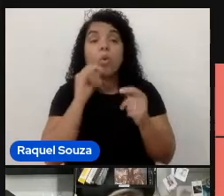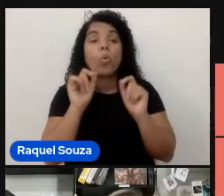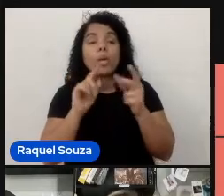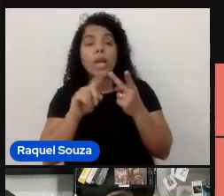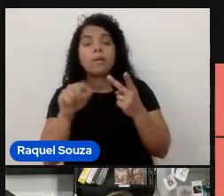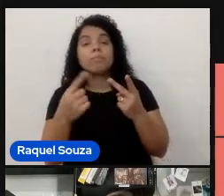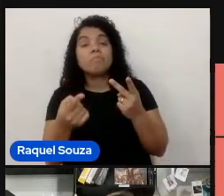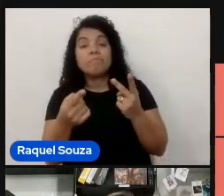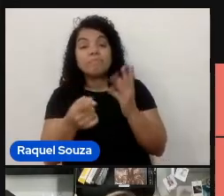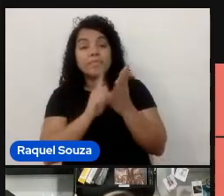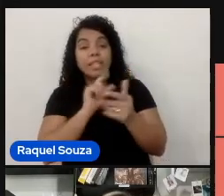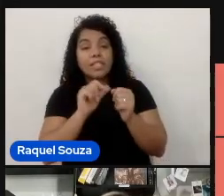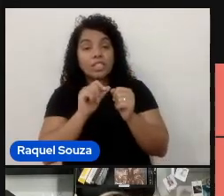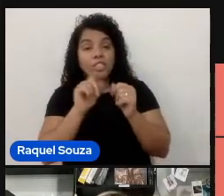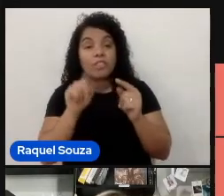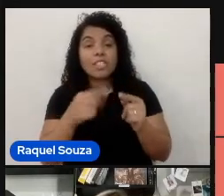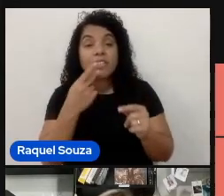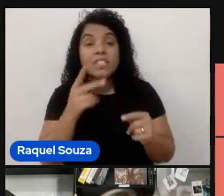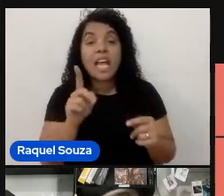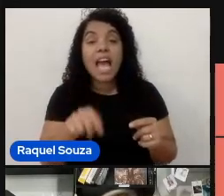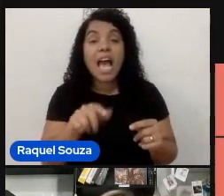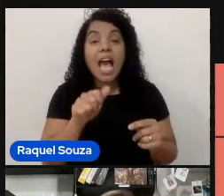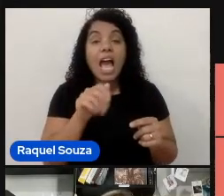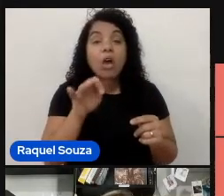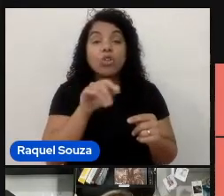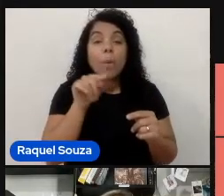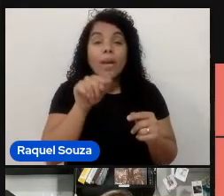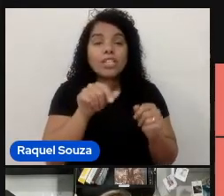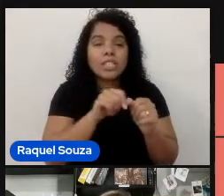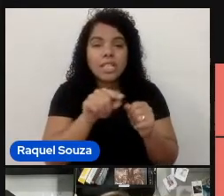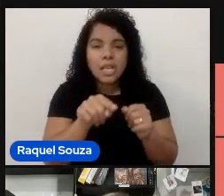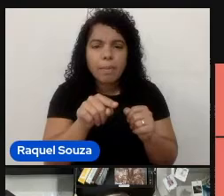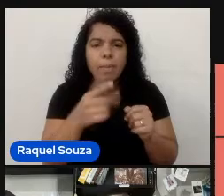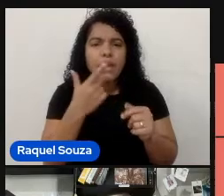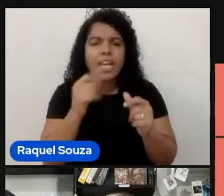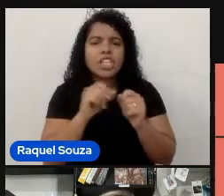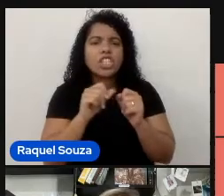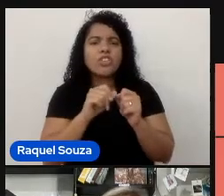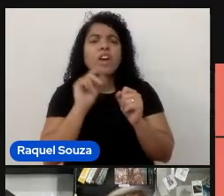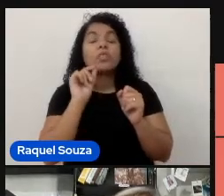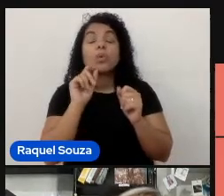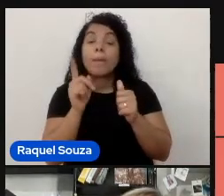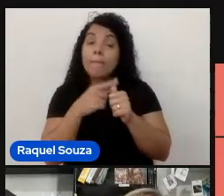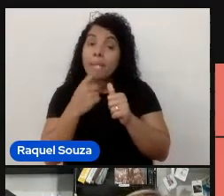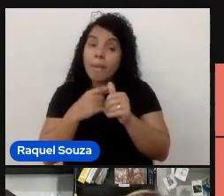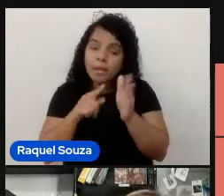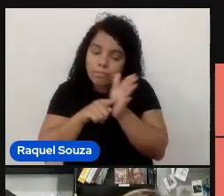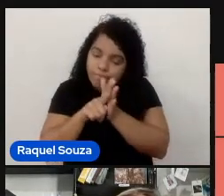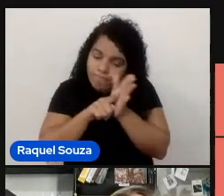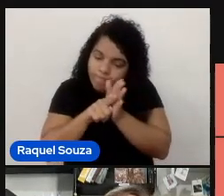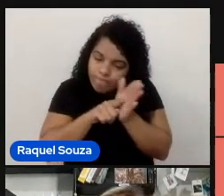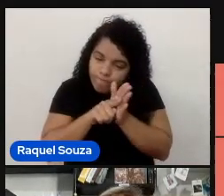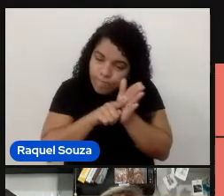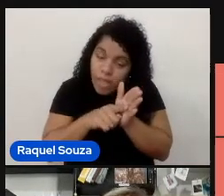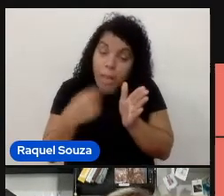gente dizer assim, automatiza isso aqui para mim, a gente faz um levantamento do que é que precisa ser automatizado e